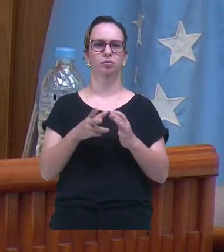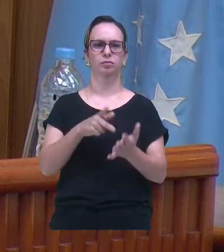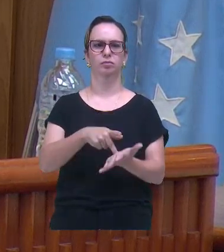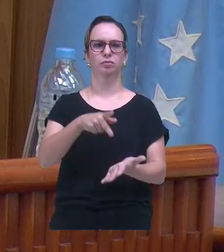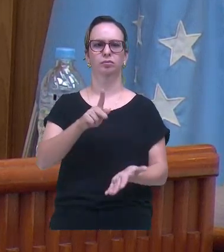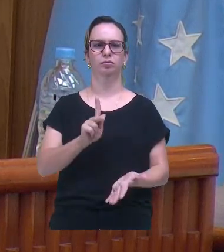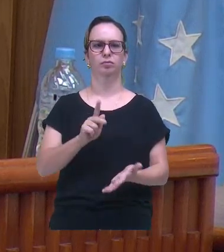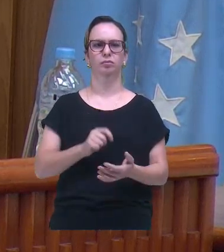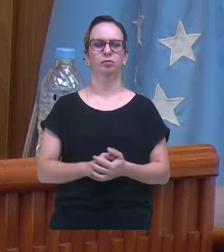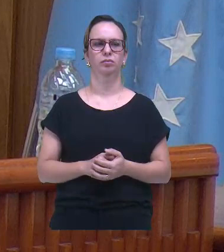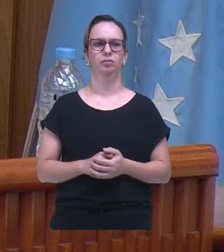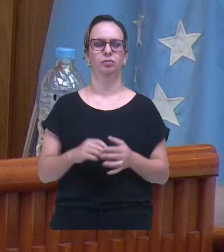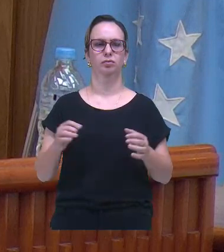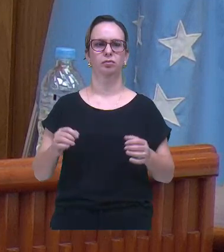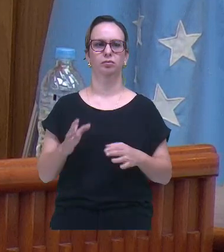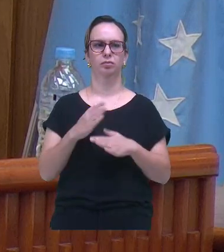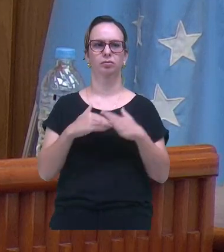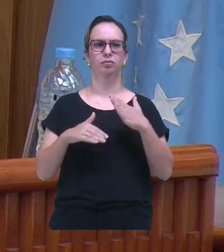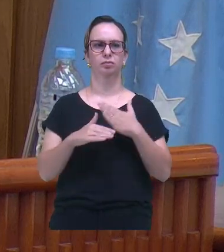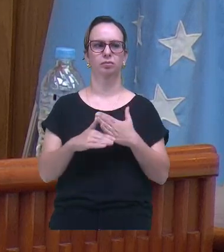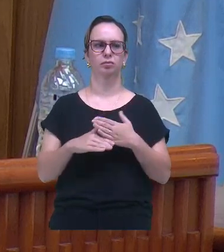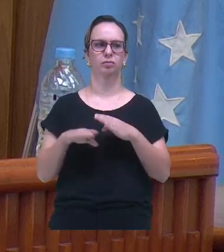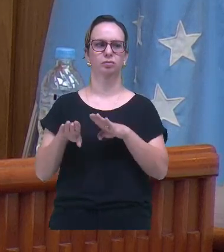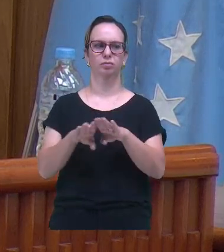participativa, integral e igualitária.